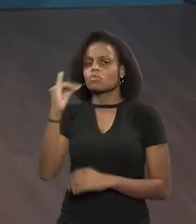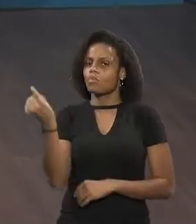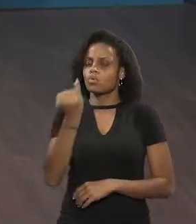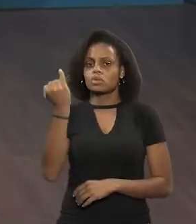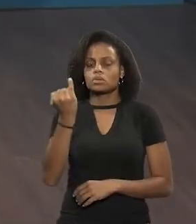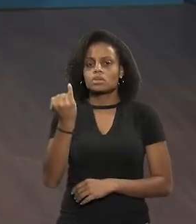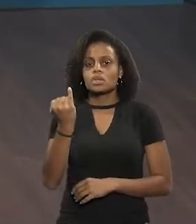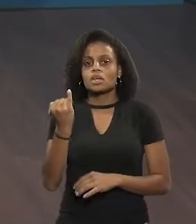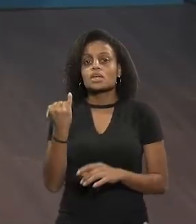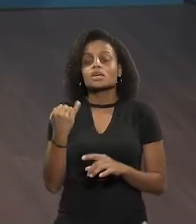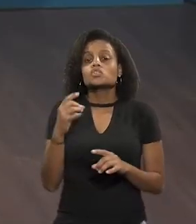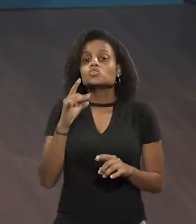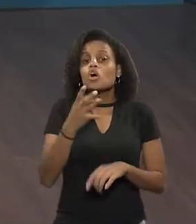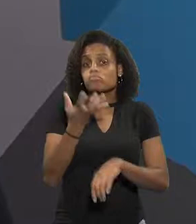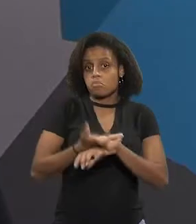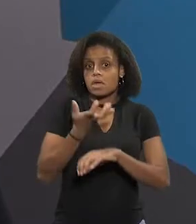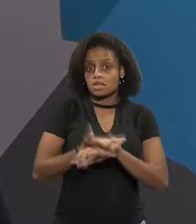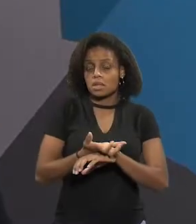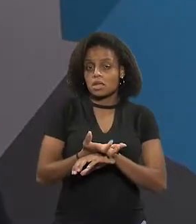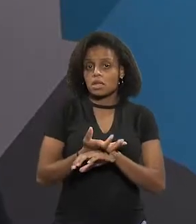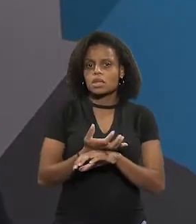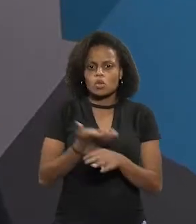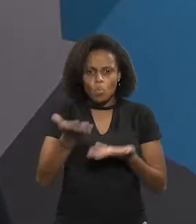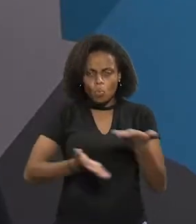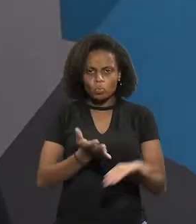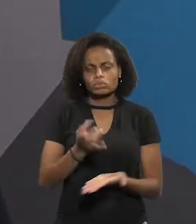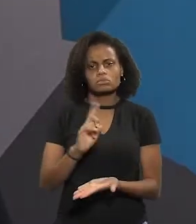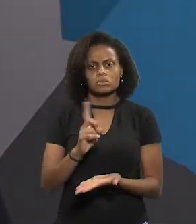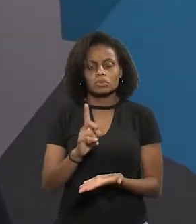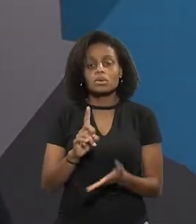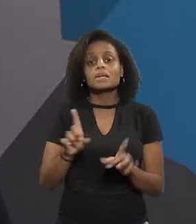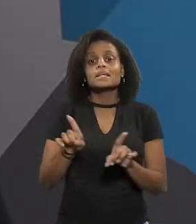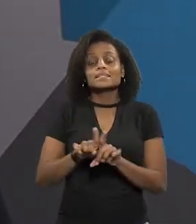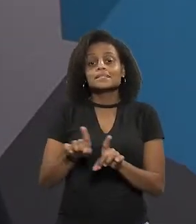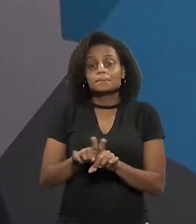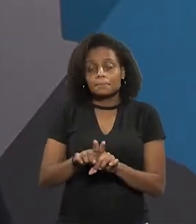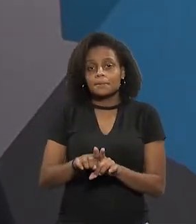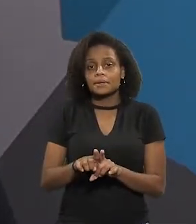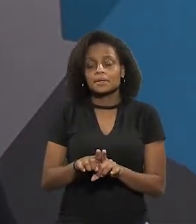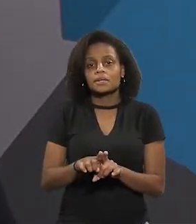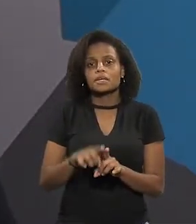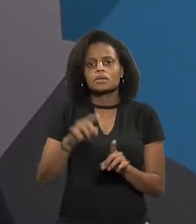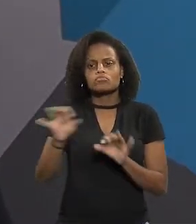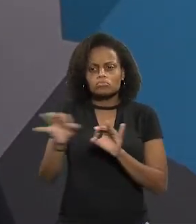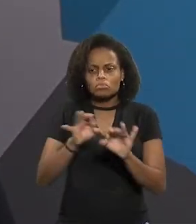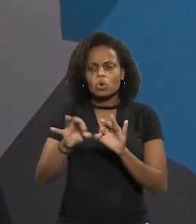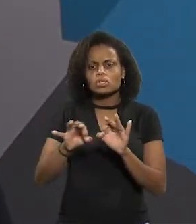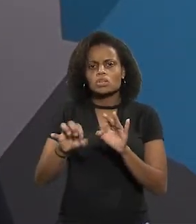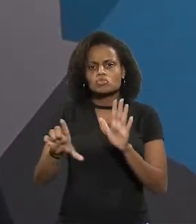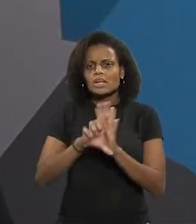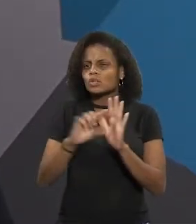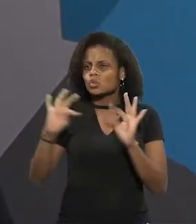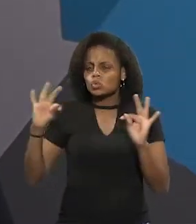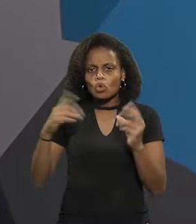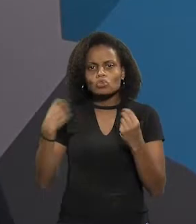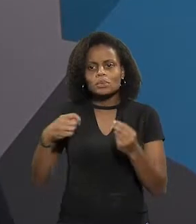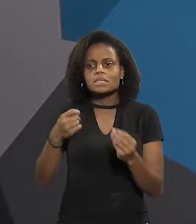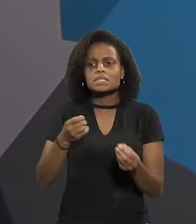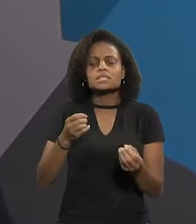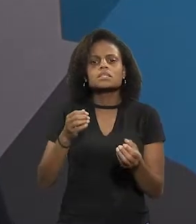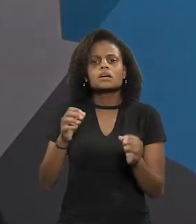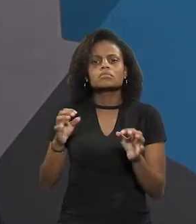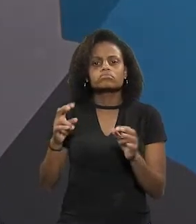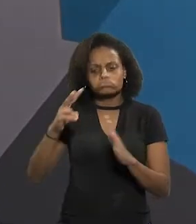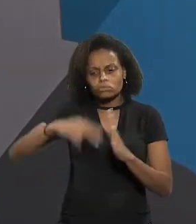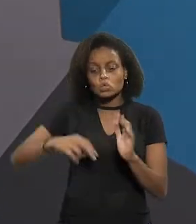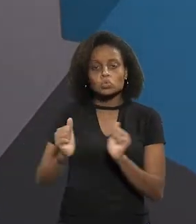Casa. Não só pela matéria que versa e também por quase todos os projetos de lei passarem por essa comissão, na